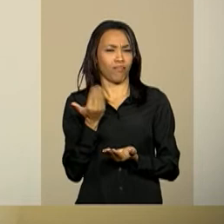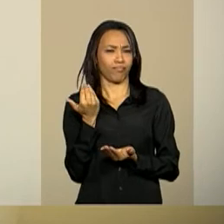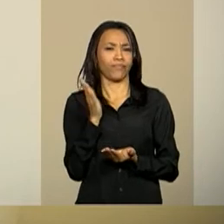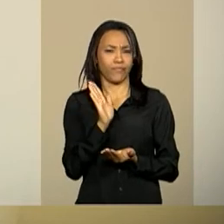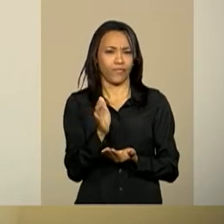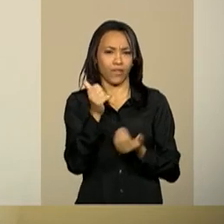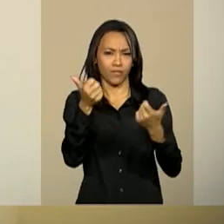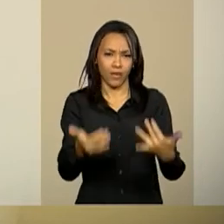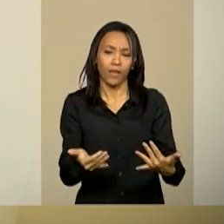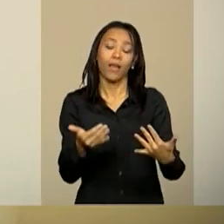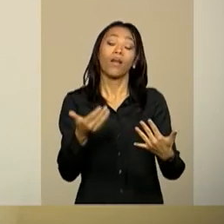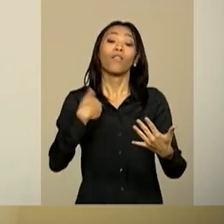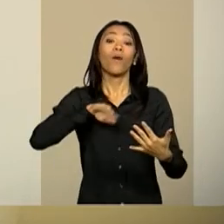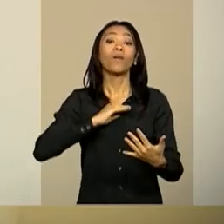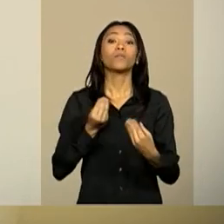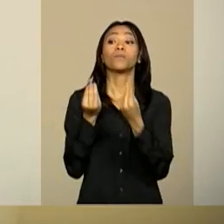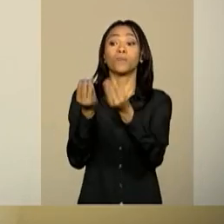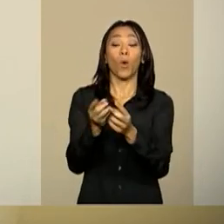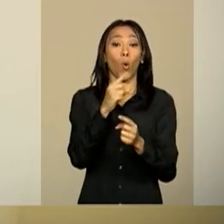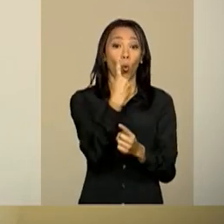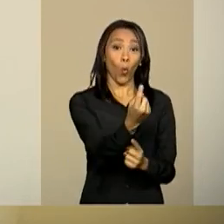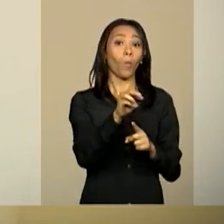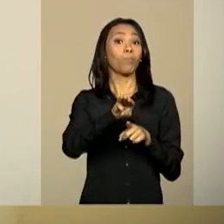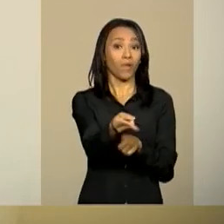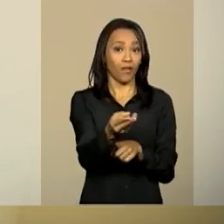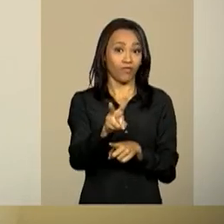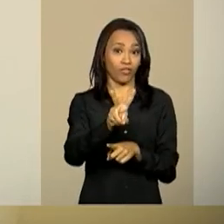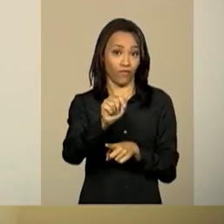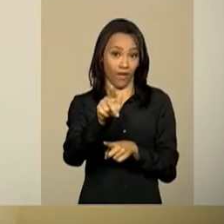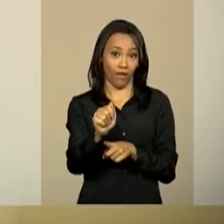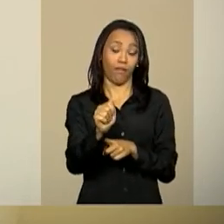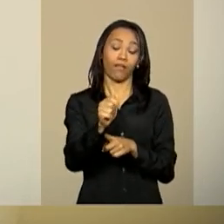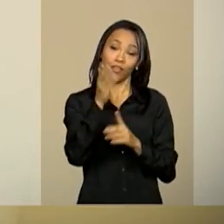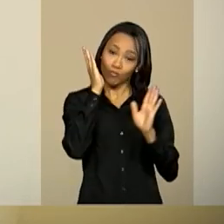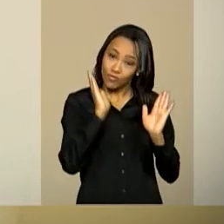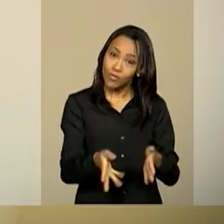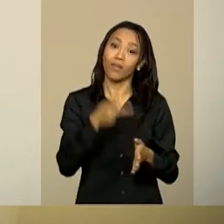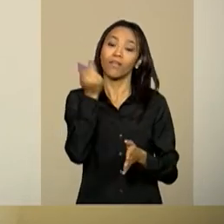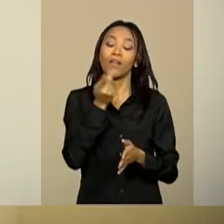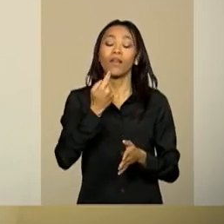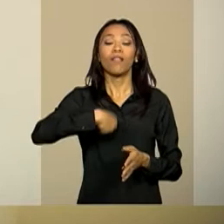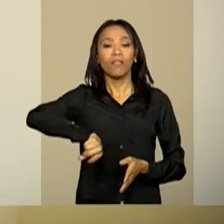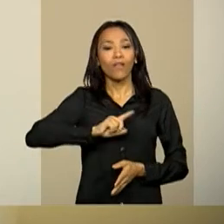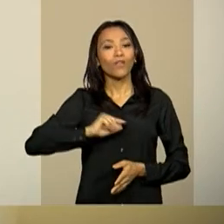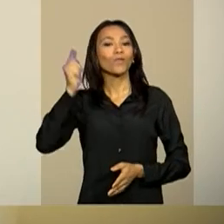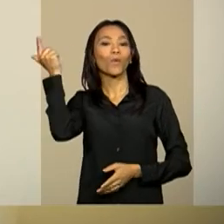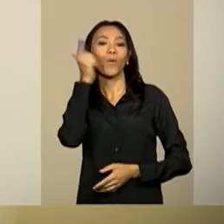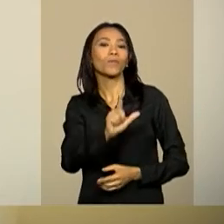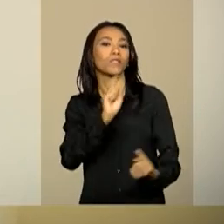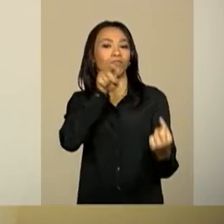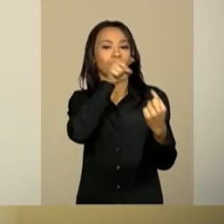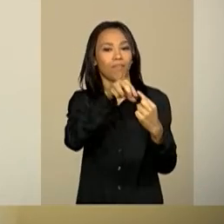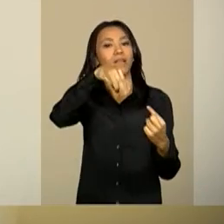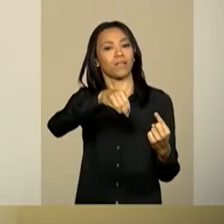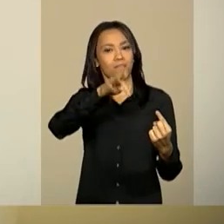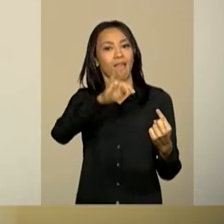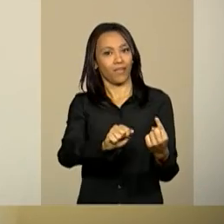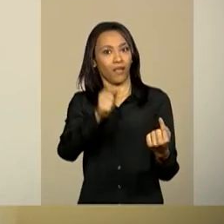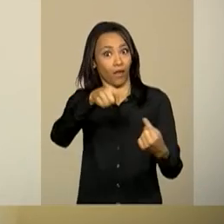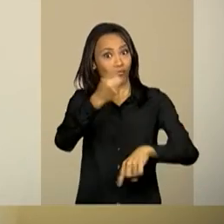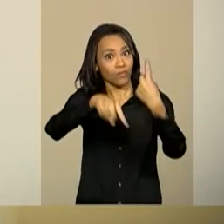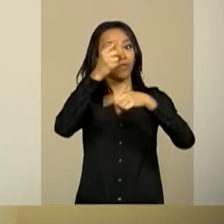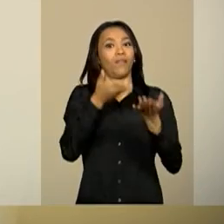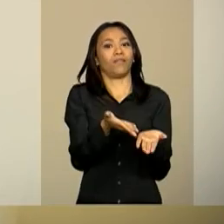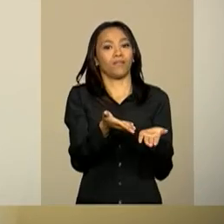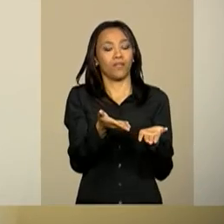te falando nós reservamos Para eles um milhão de vagas e como eu te disse nós já atingimos essa meta O que é um